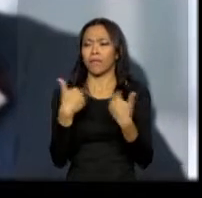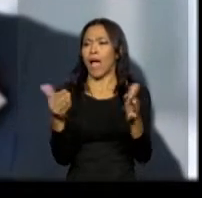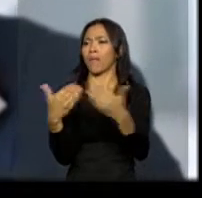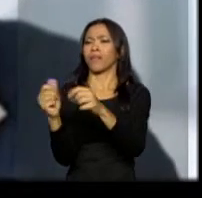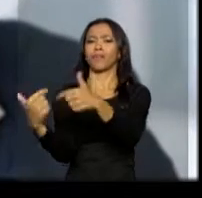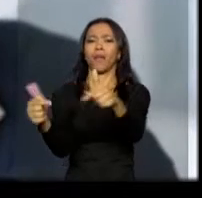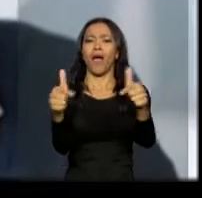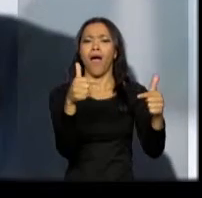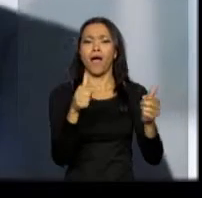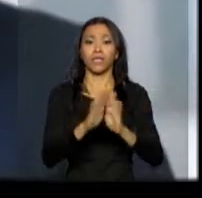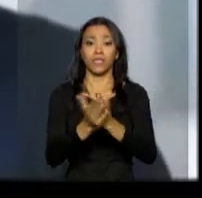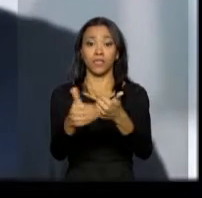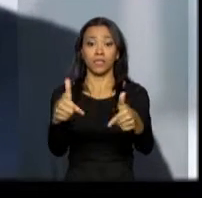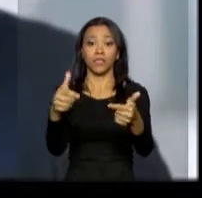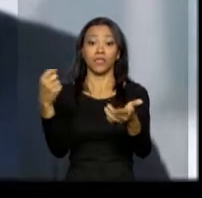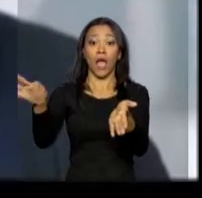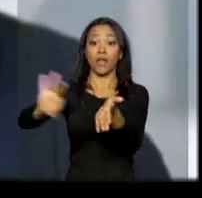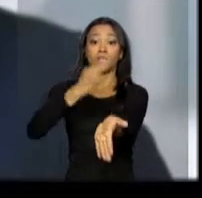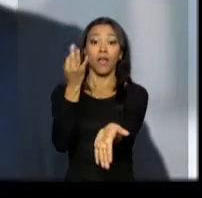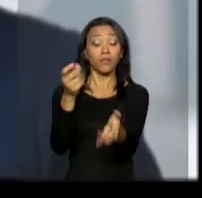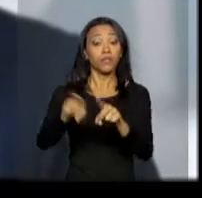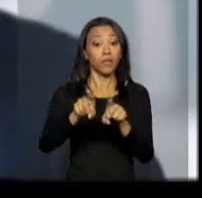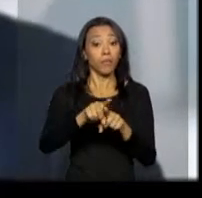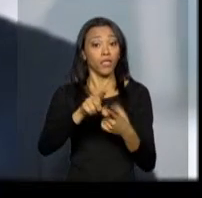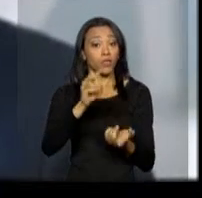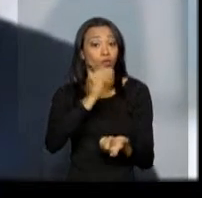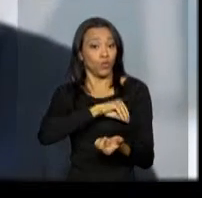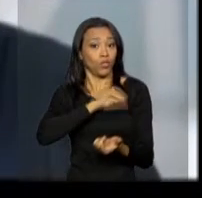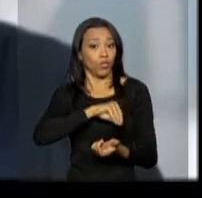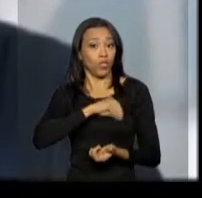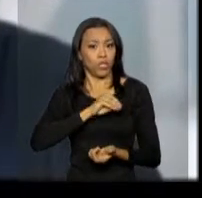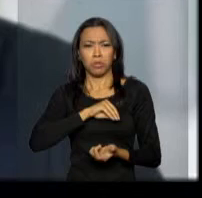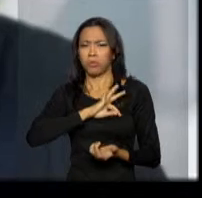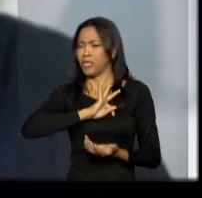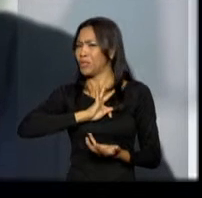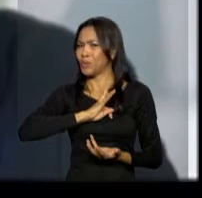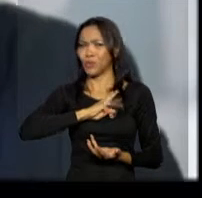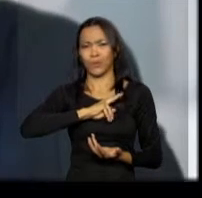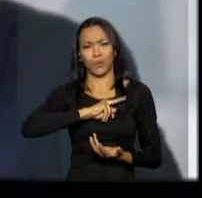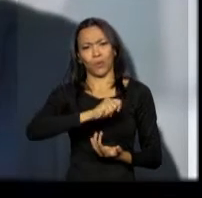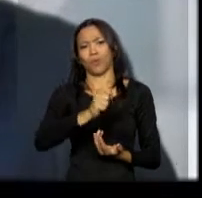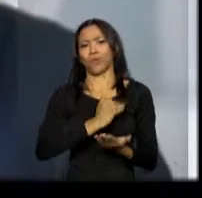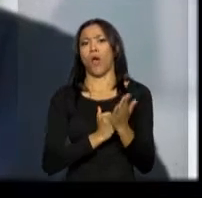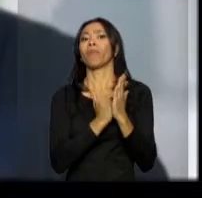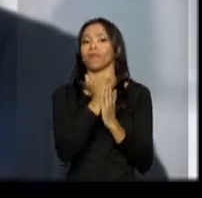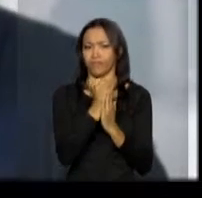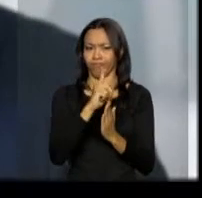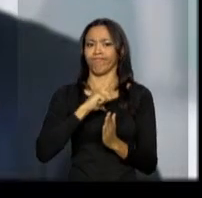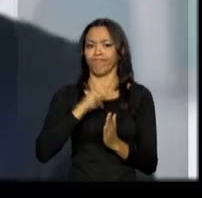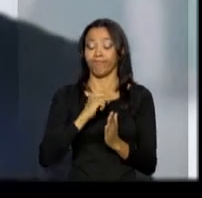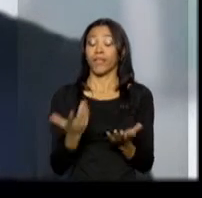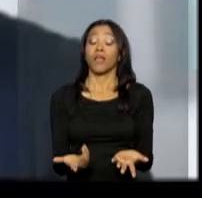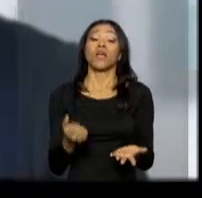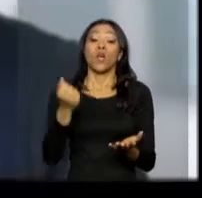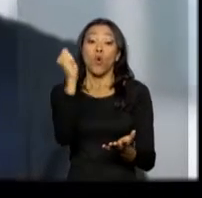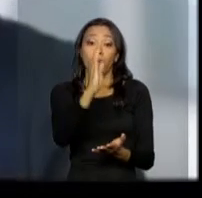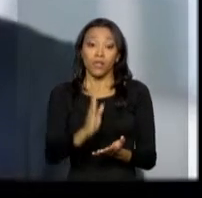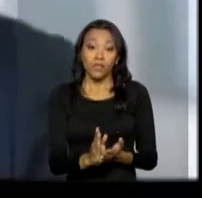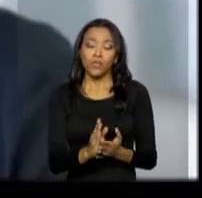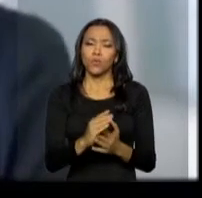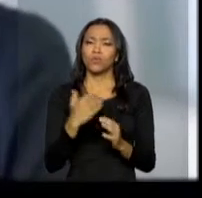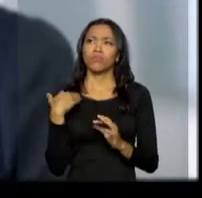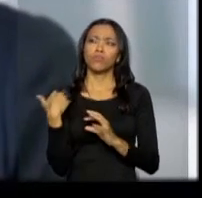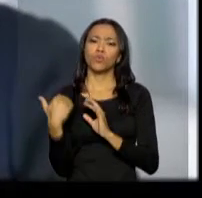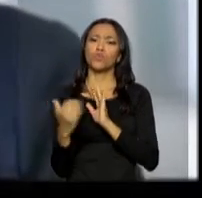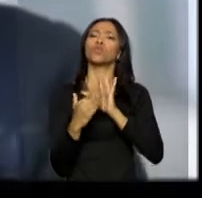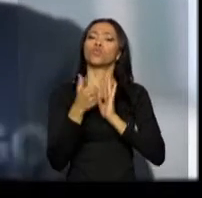com carteira assinada e do ganho real em todas as faixas salariais. O Brasil gerou, nos últimos 10